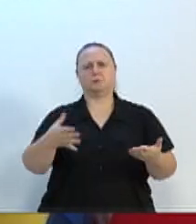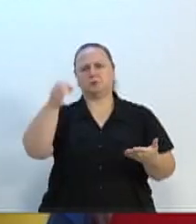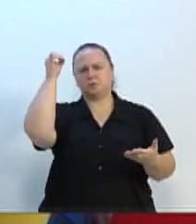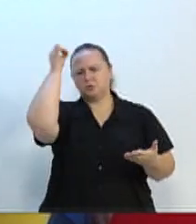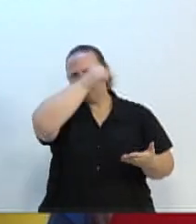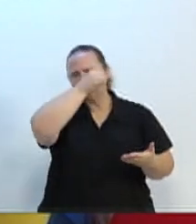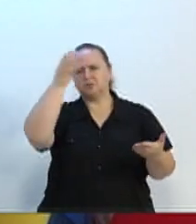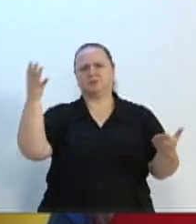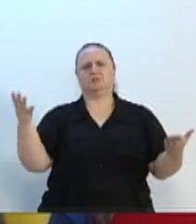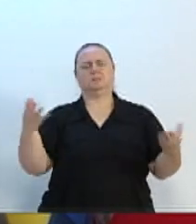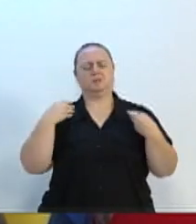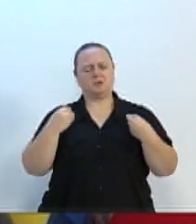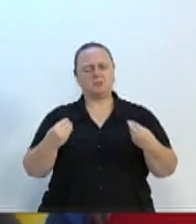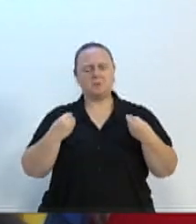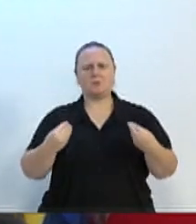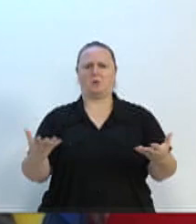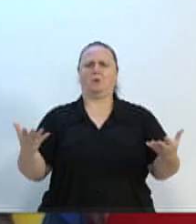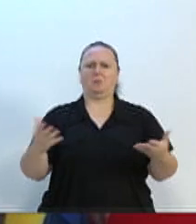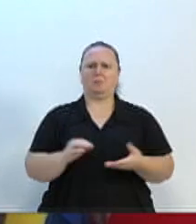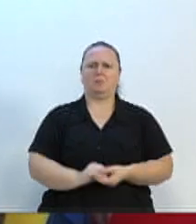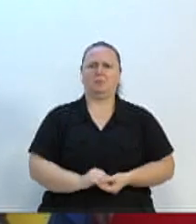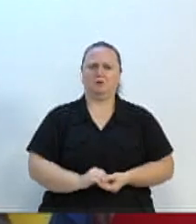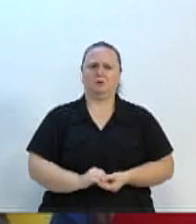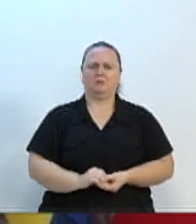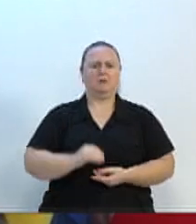um afronto à população blumenauense,